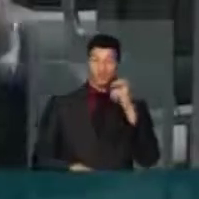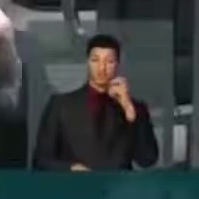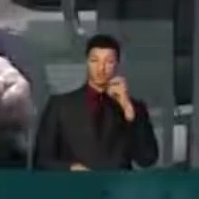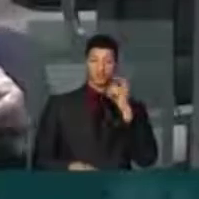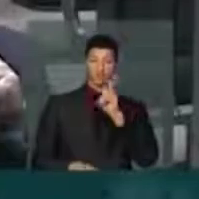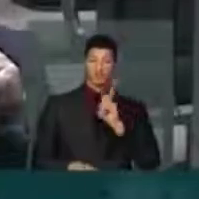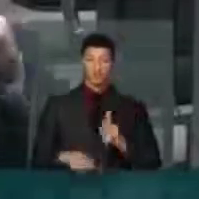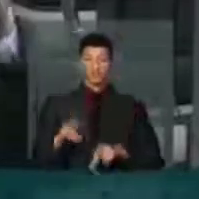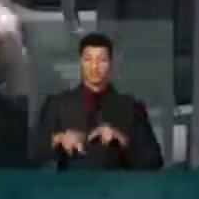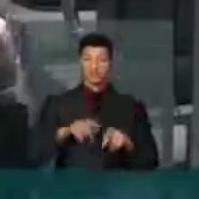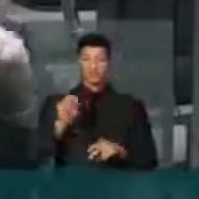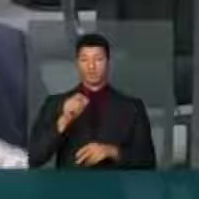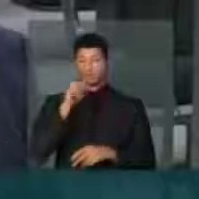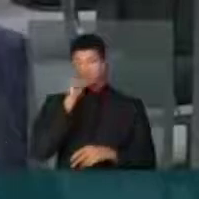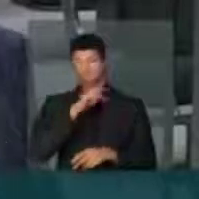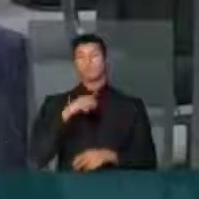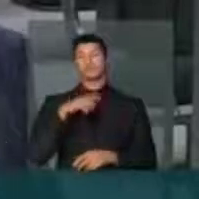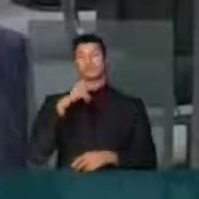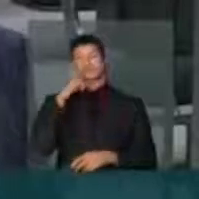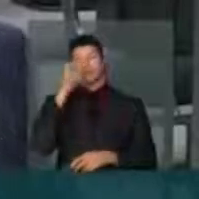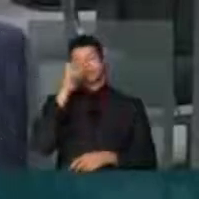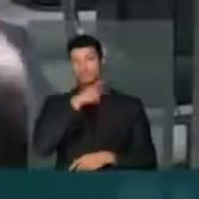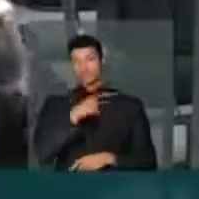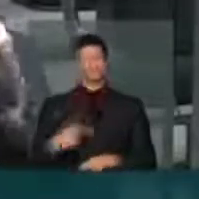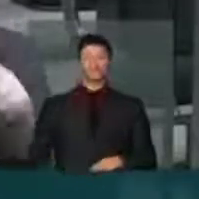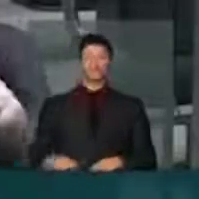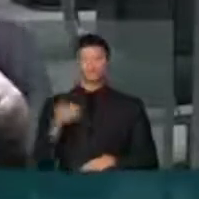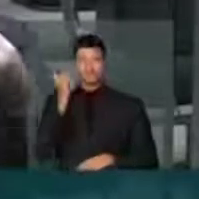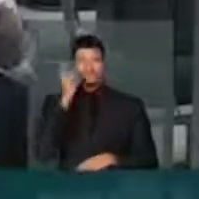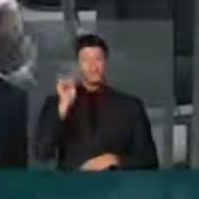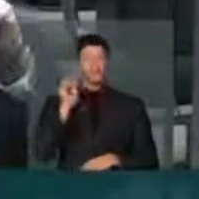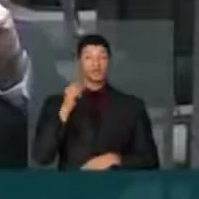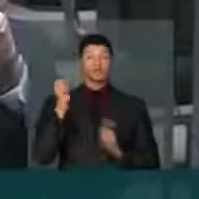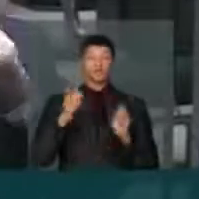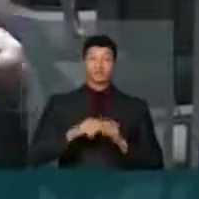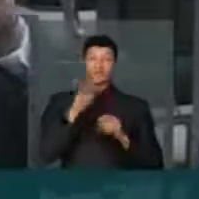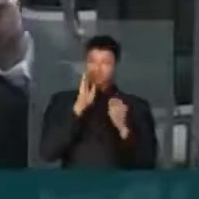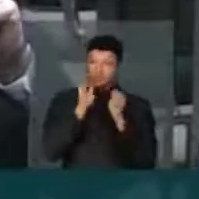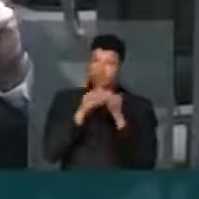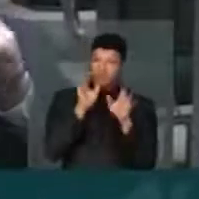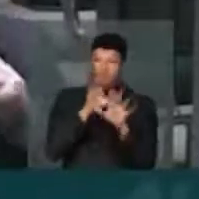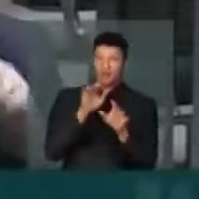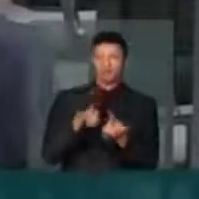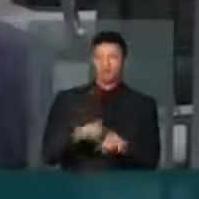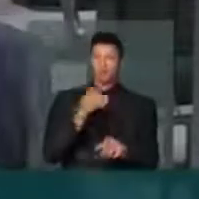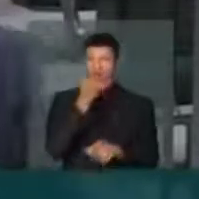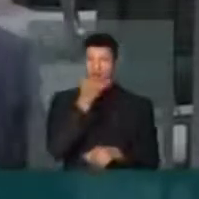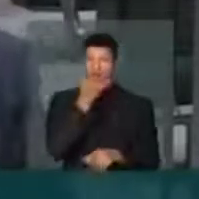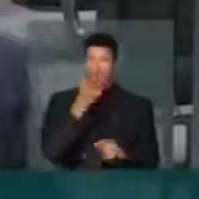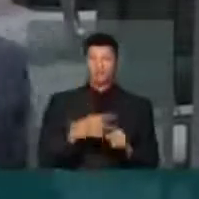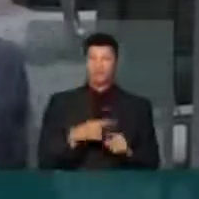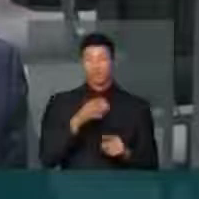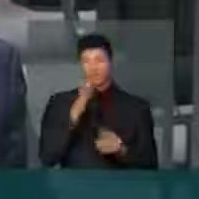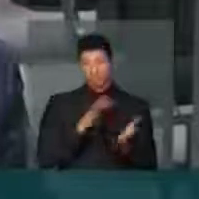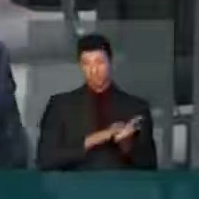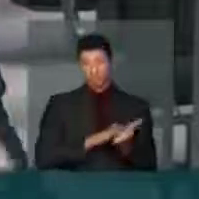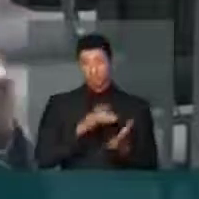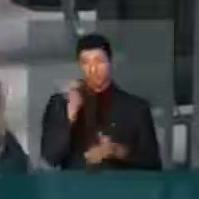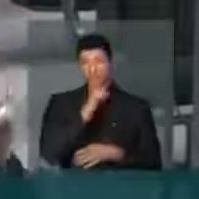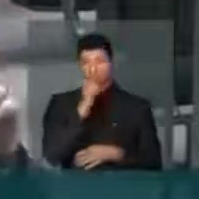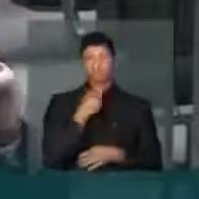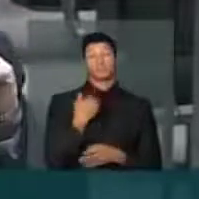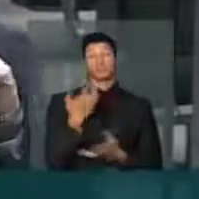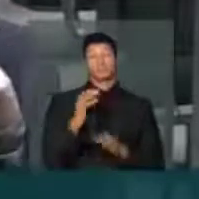enganado. Quem engana é que tem que ter vergonha. Quem engana é que tem que vir para a rua pedir desculpa por ter enganado. E